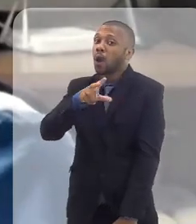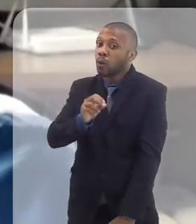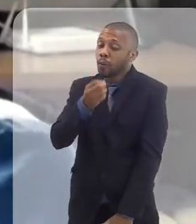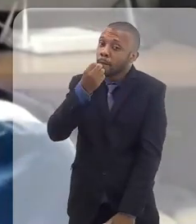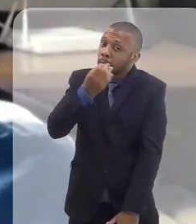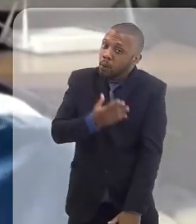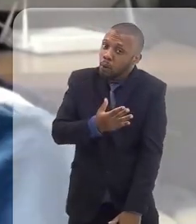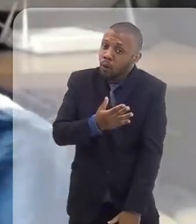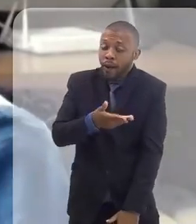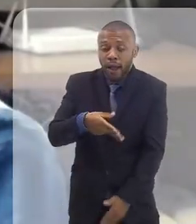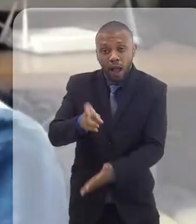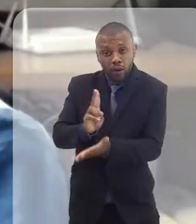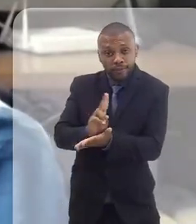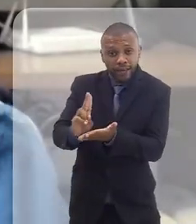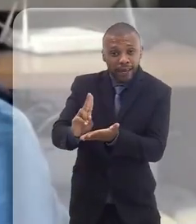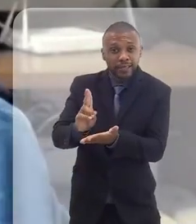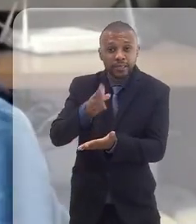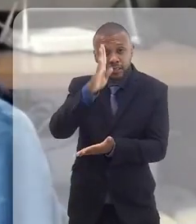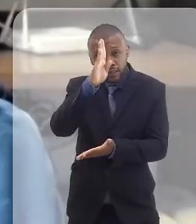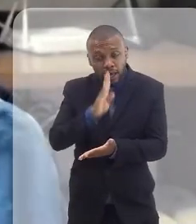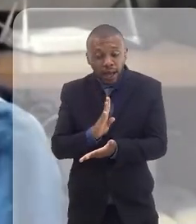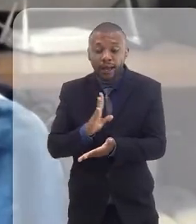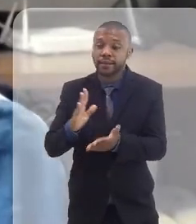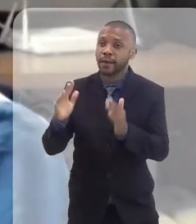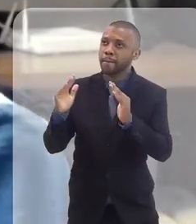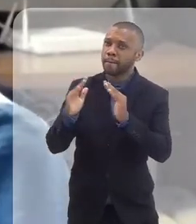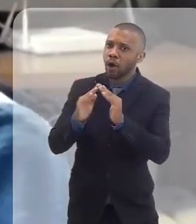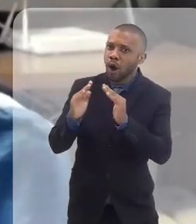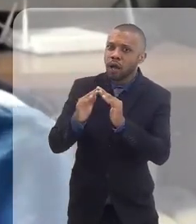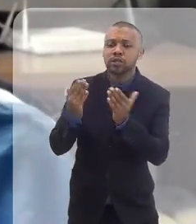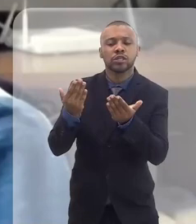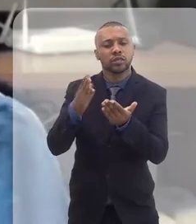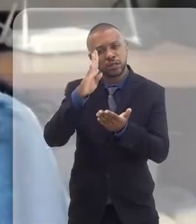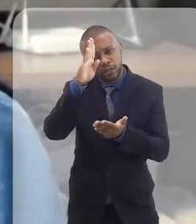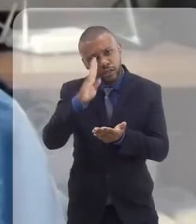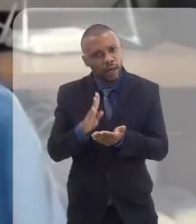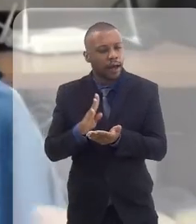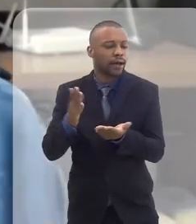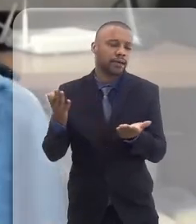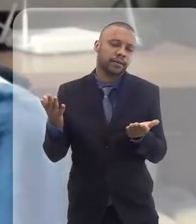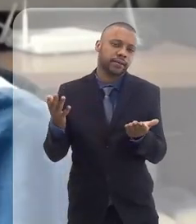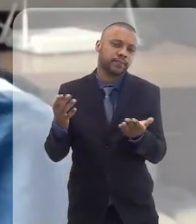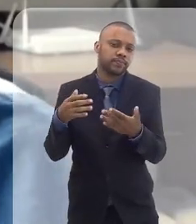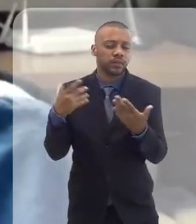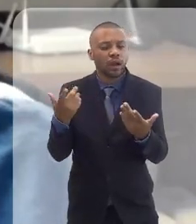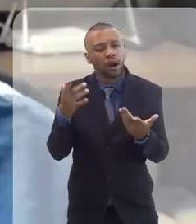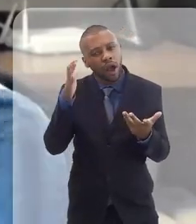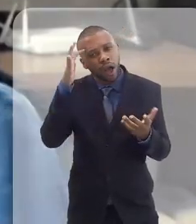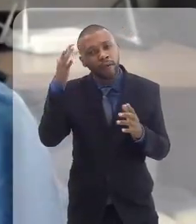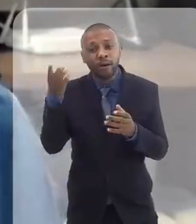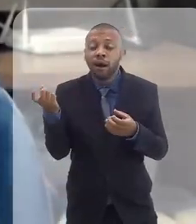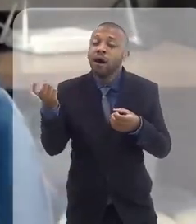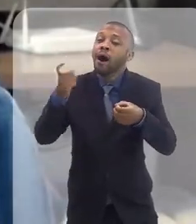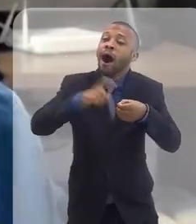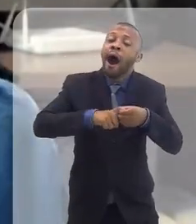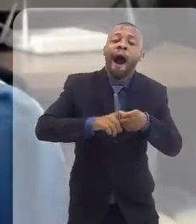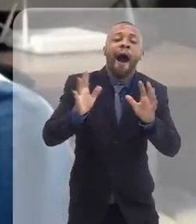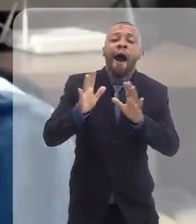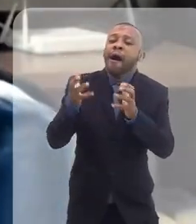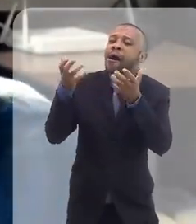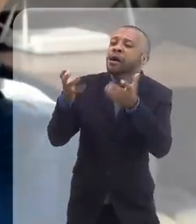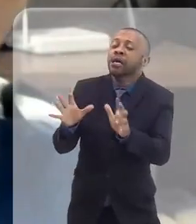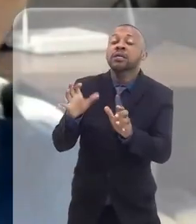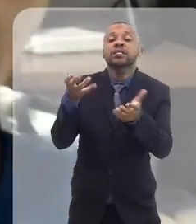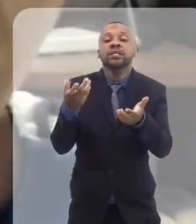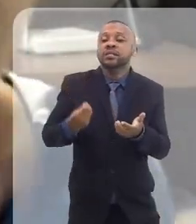ganhei universidade de graça. Universidade, moradia, tudo. Aí eu voltei e disse, não,